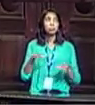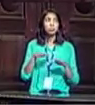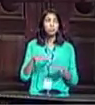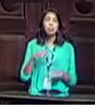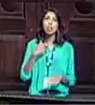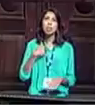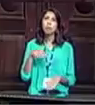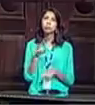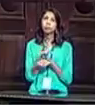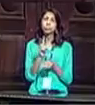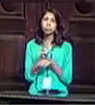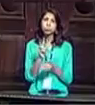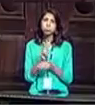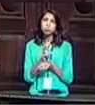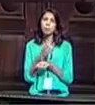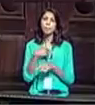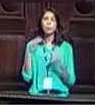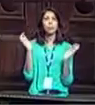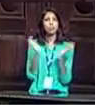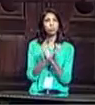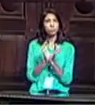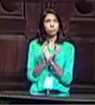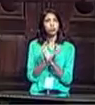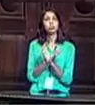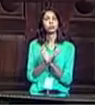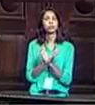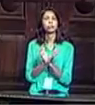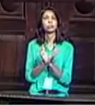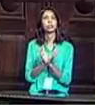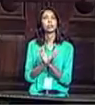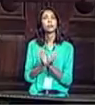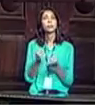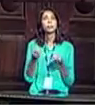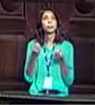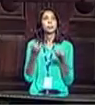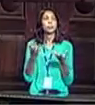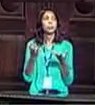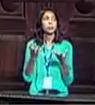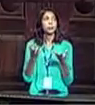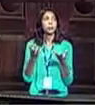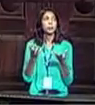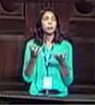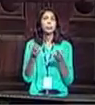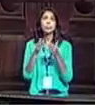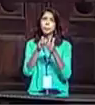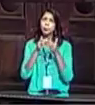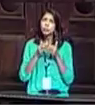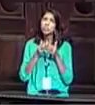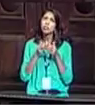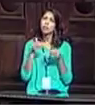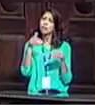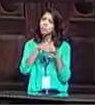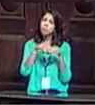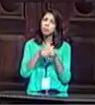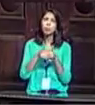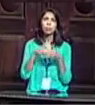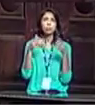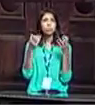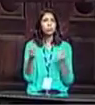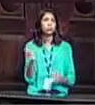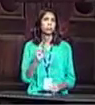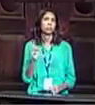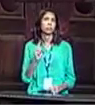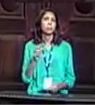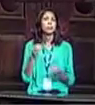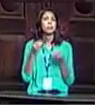aqui representando o meu partido para pedir o voto sim ao projeto, de modo a que